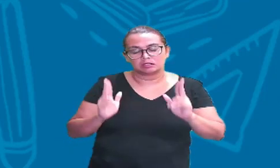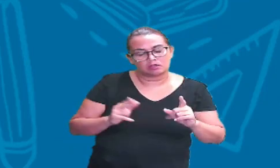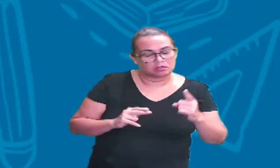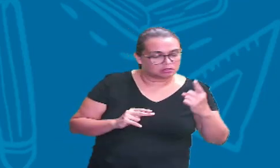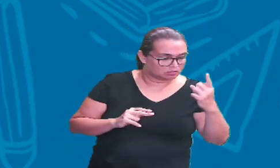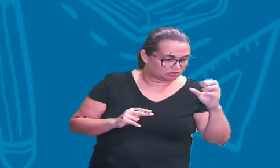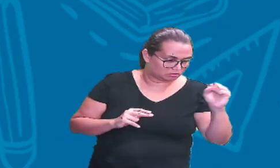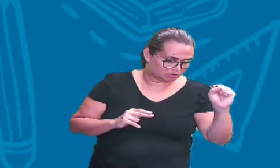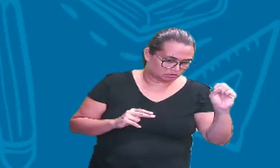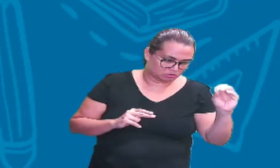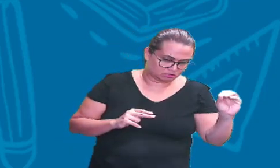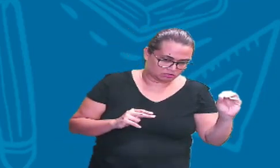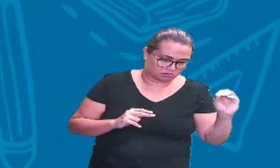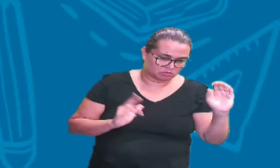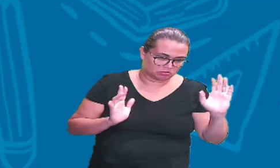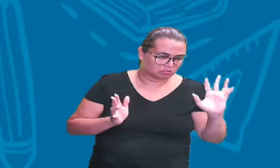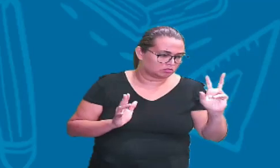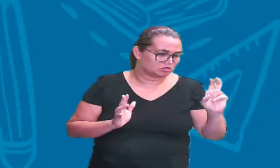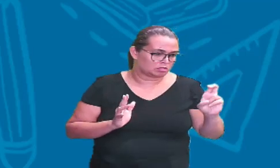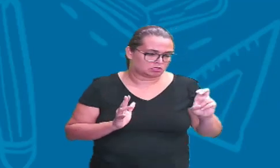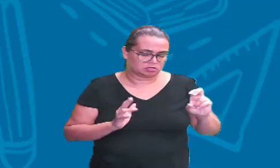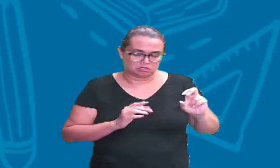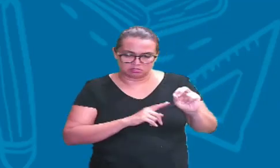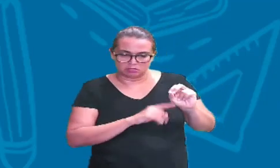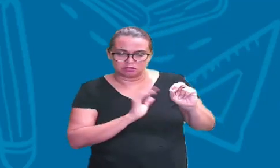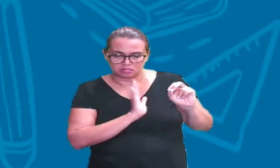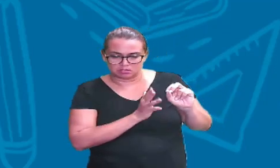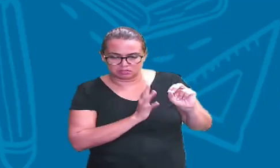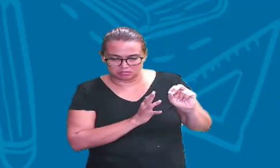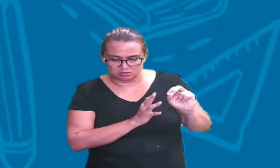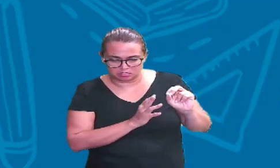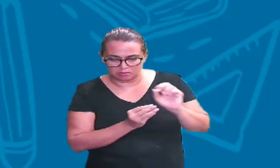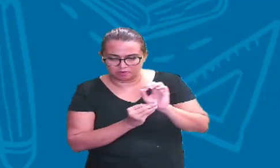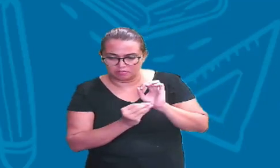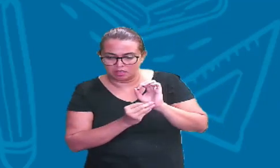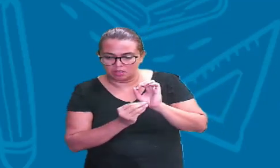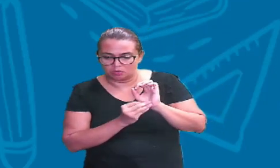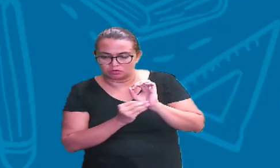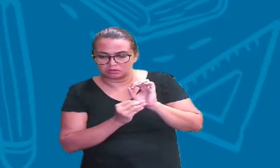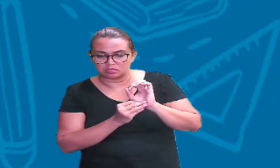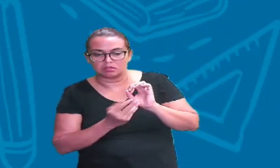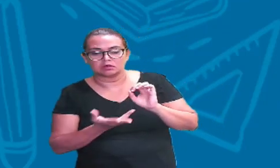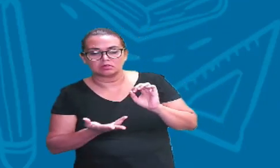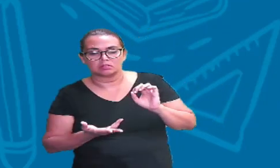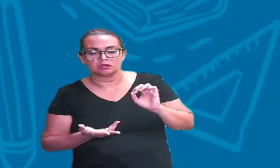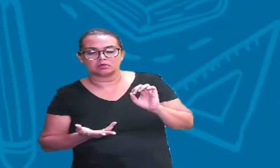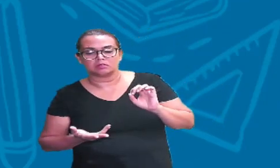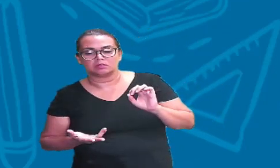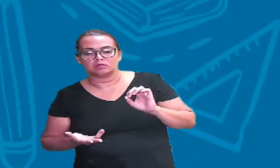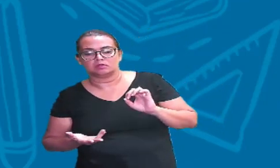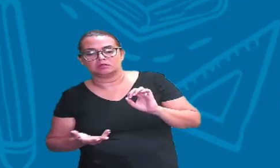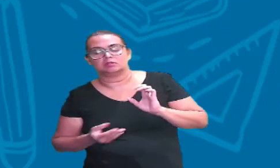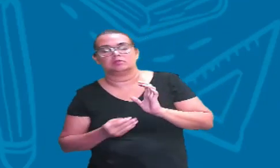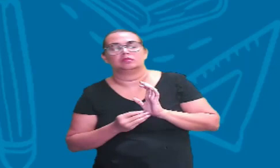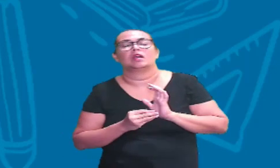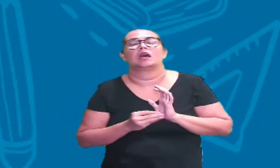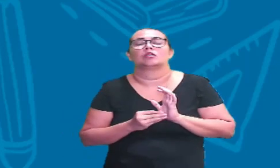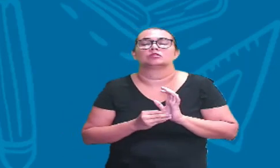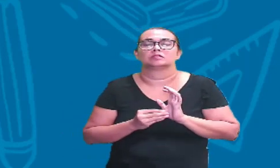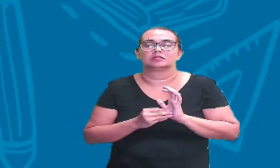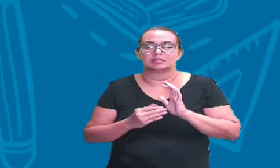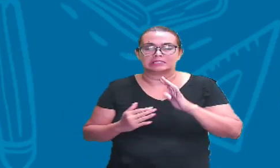180? Eu já tenho 50 ali. 50. Quanto é que está faltando